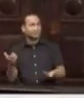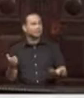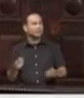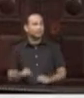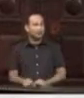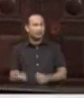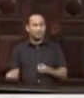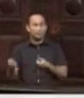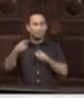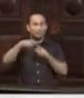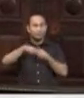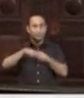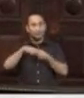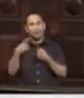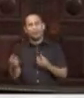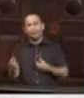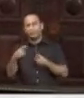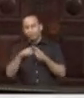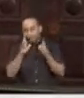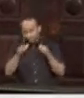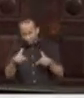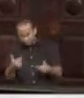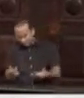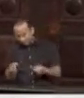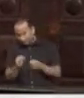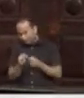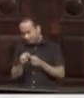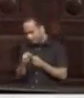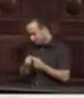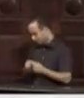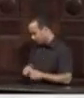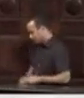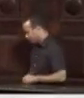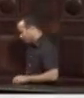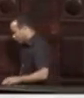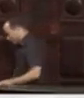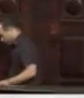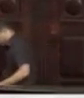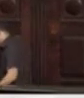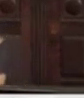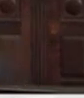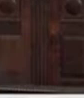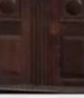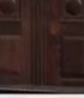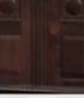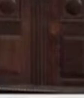gente vai voltar para a orgia que nos levou a abrir mão de 160 bilhões de